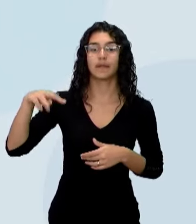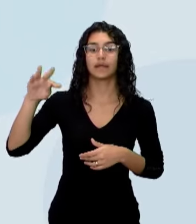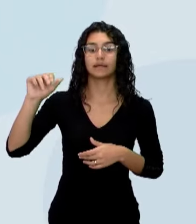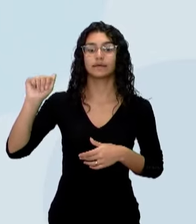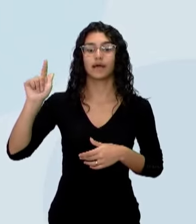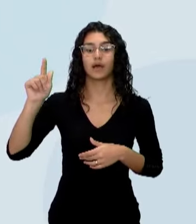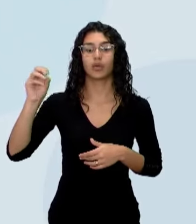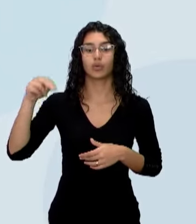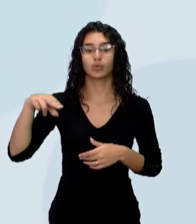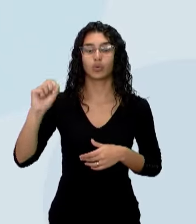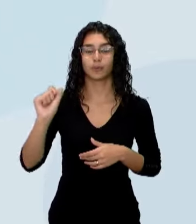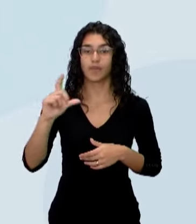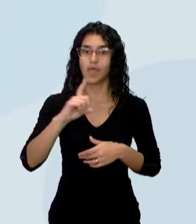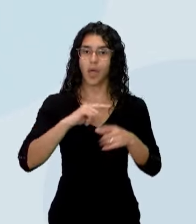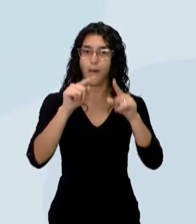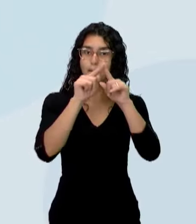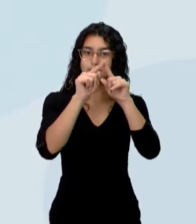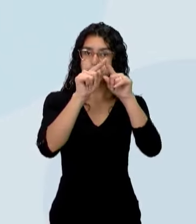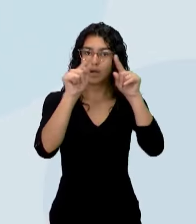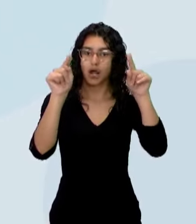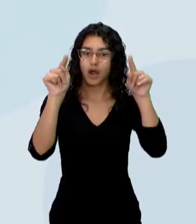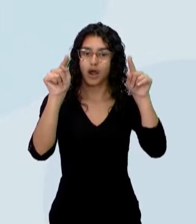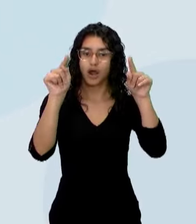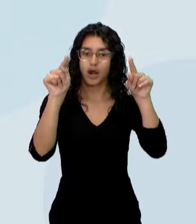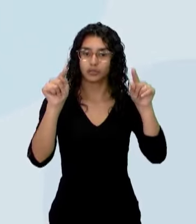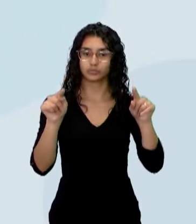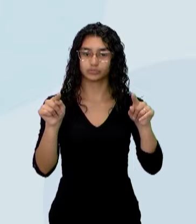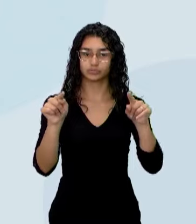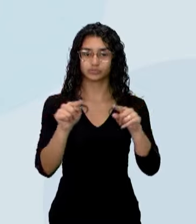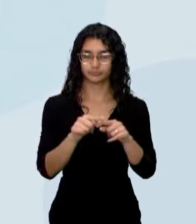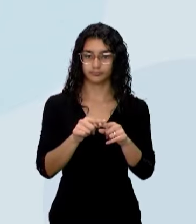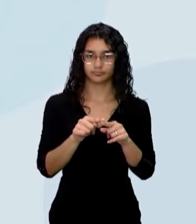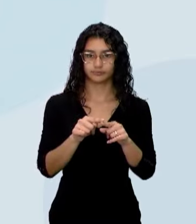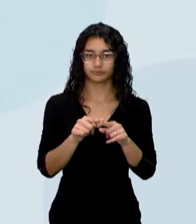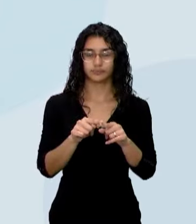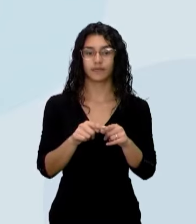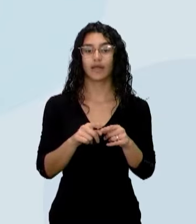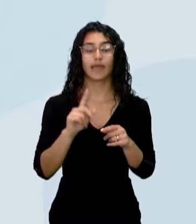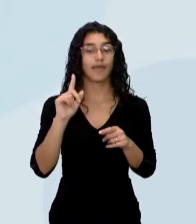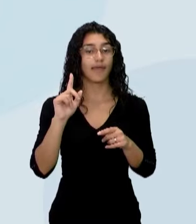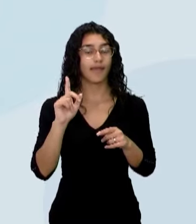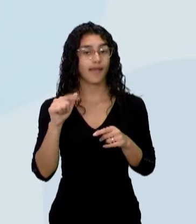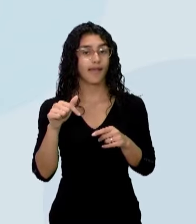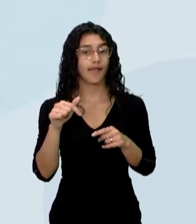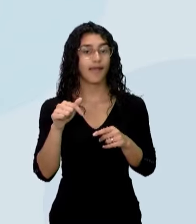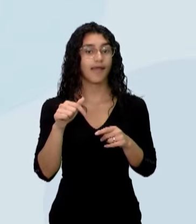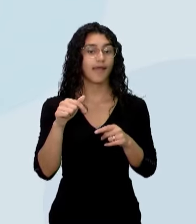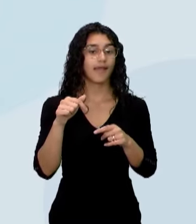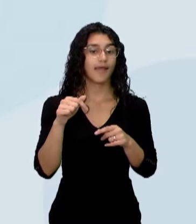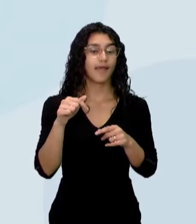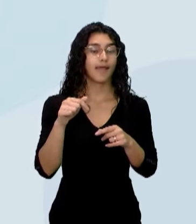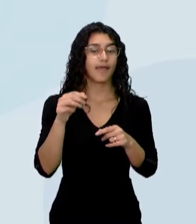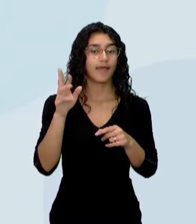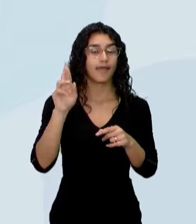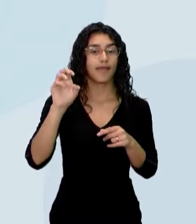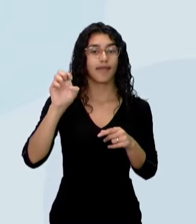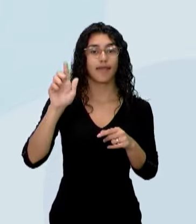tem 5 lados, tá? E ele fala mais uma coisa, ele fala que esse pentágono, ele é regular. As figuras regulares,